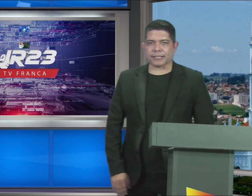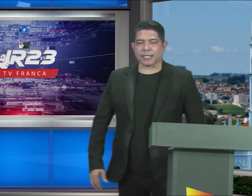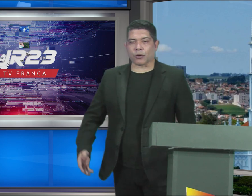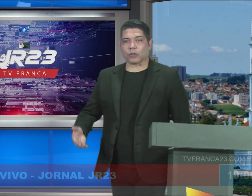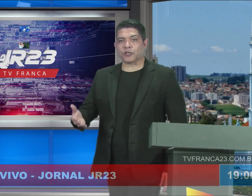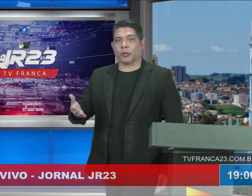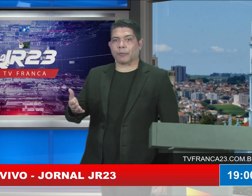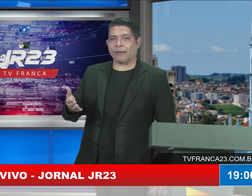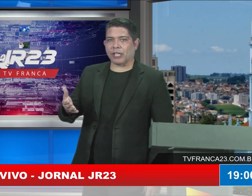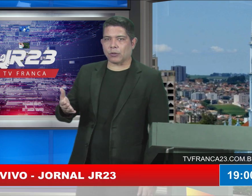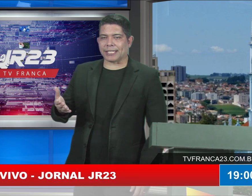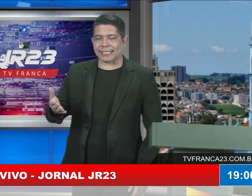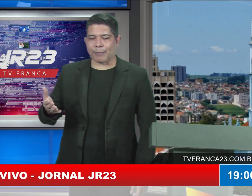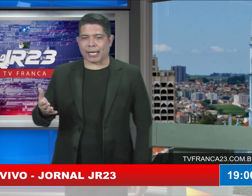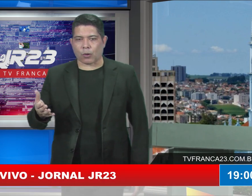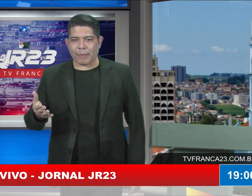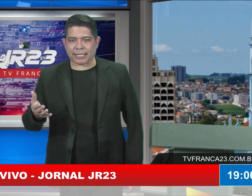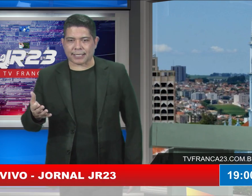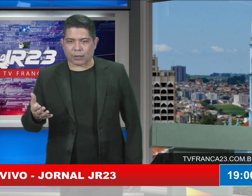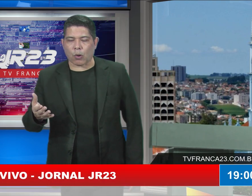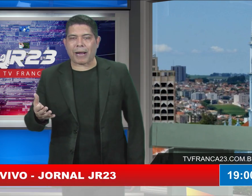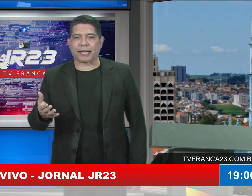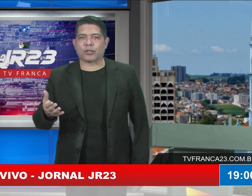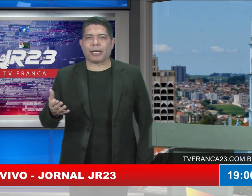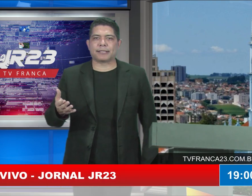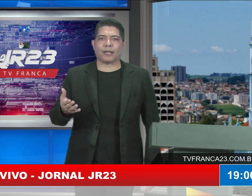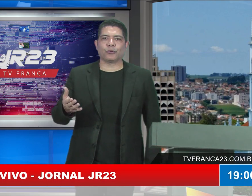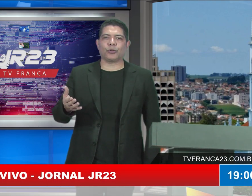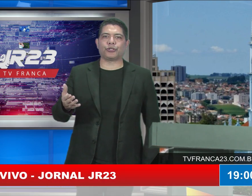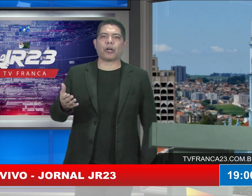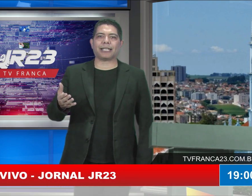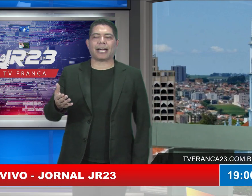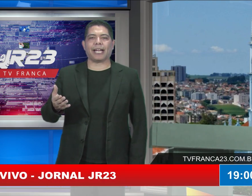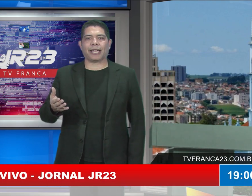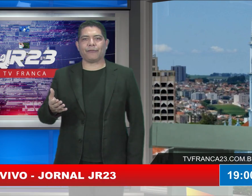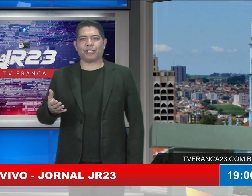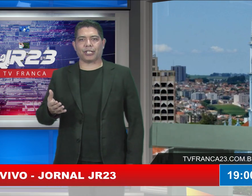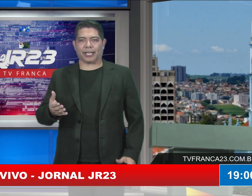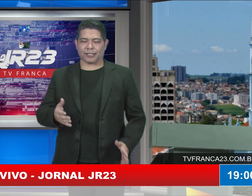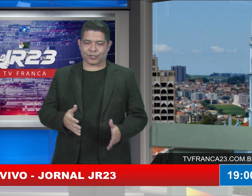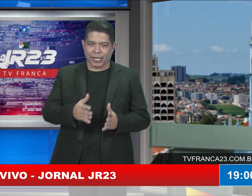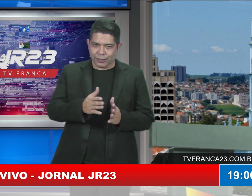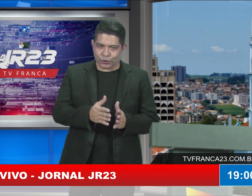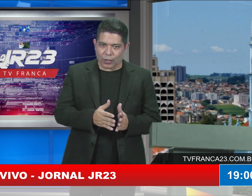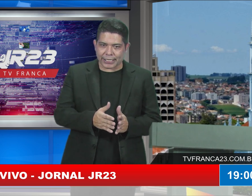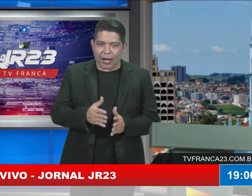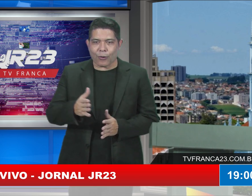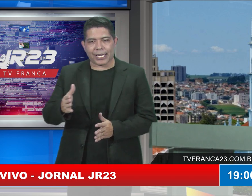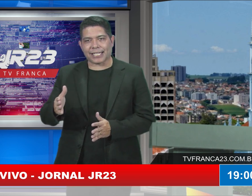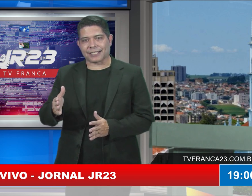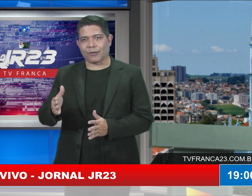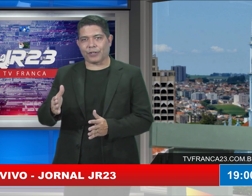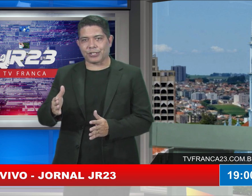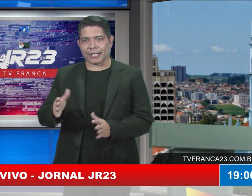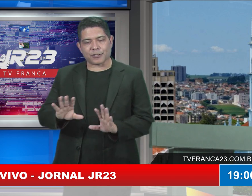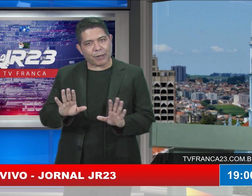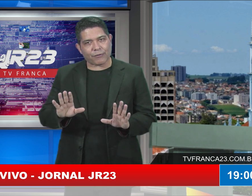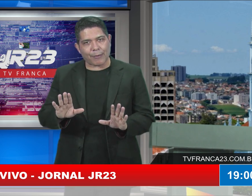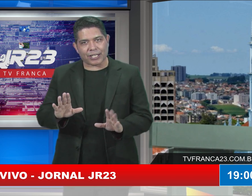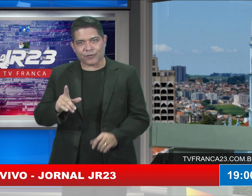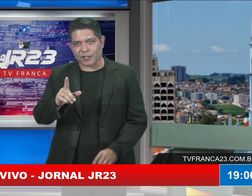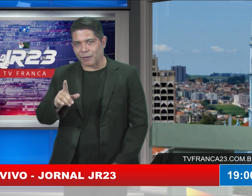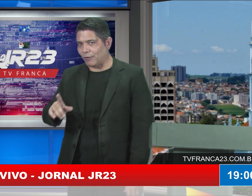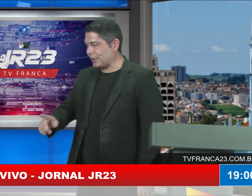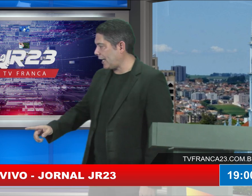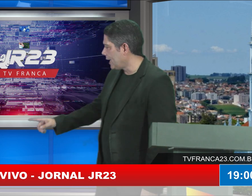Olá, boa noite, sejam todos muito bem-vindos. A semana começa com mais uma edição do JR 23, Jornal Redação 23. Para